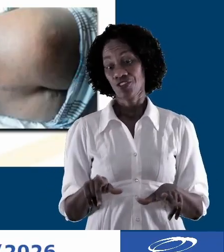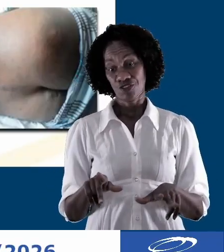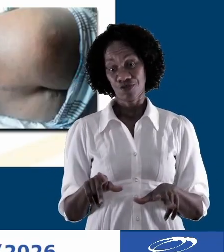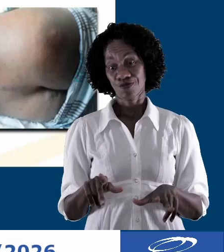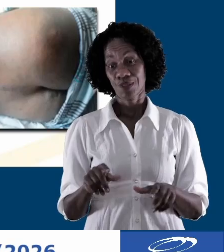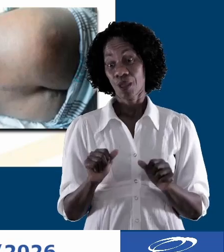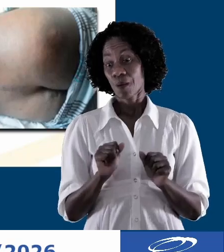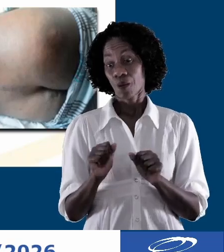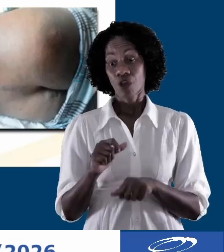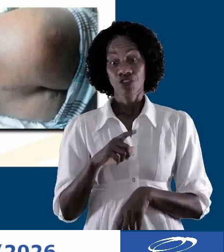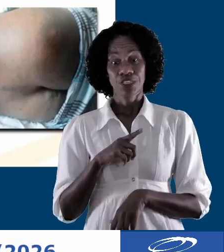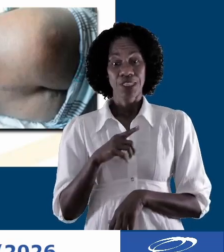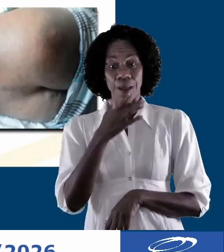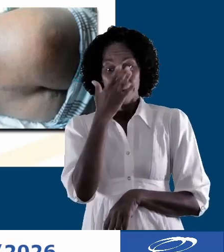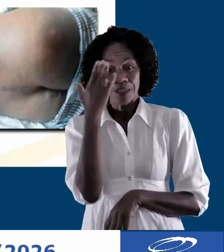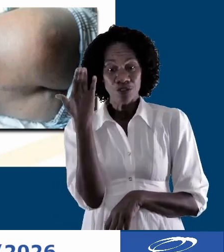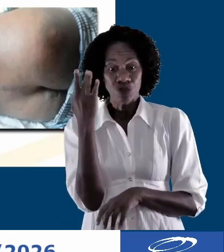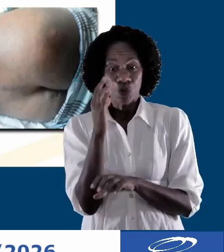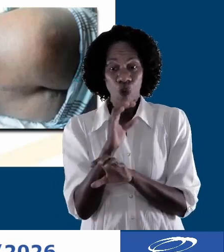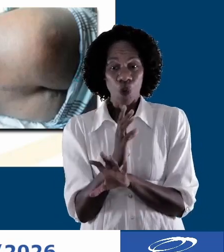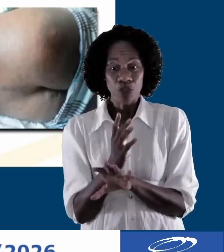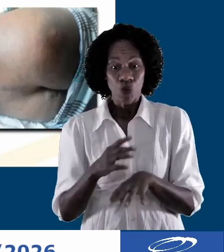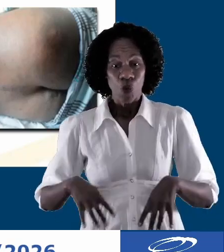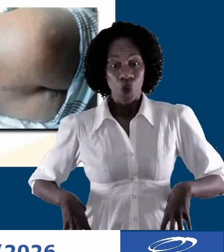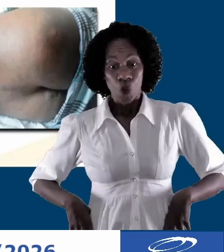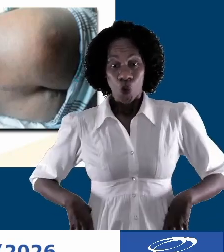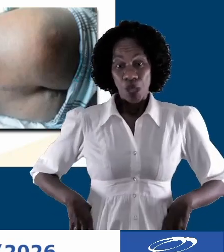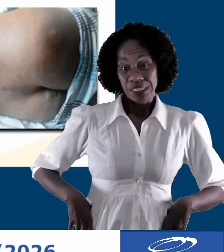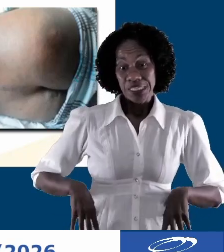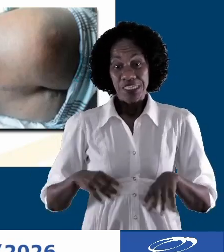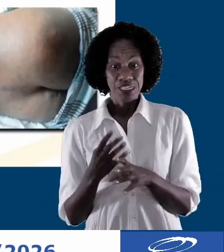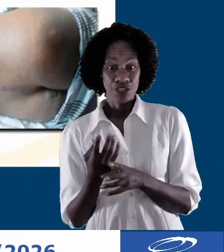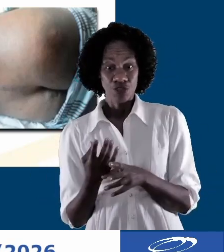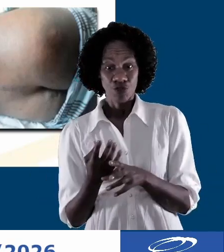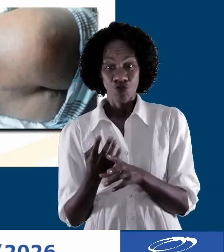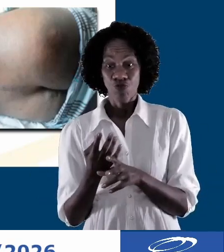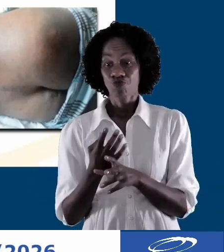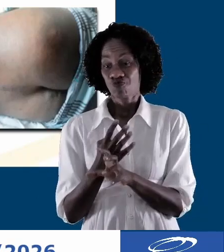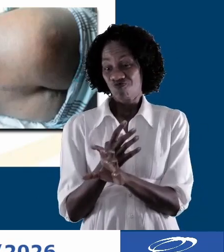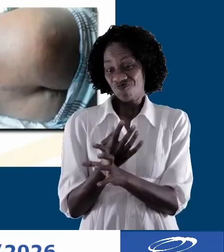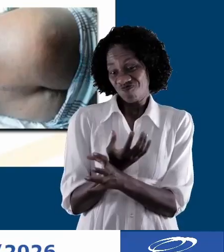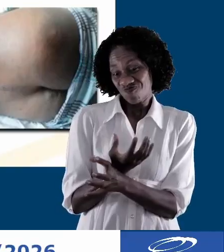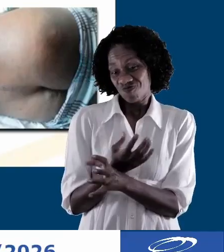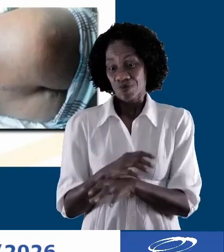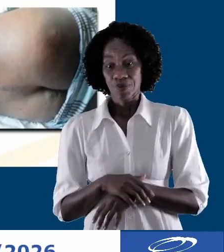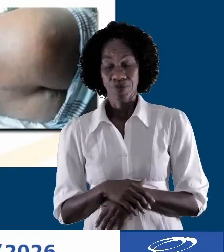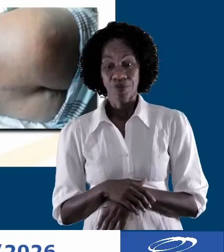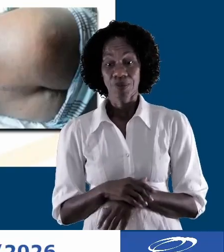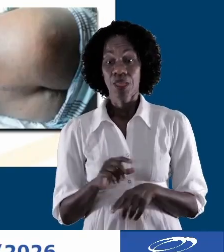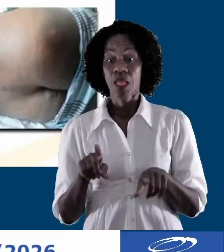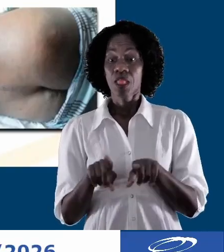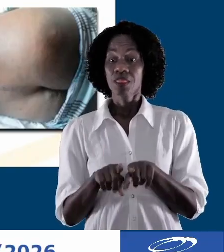de pessoas com deformidade em flexo do quadril. Pode haver migração para o trígono de Scarpa, na região inguinal, e também para a